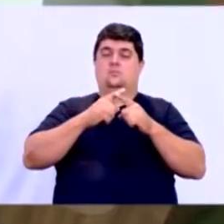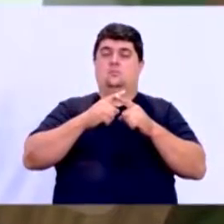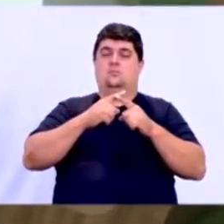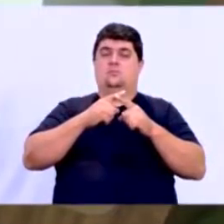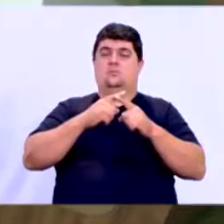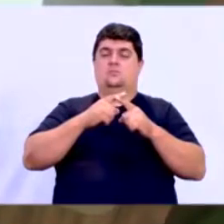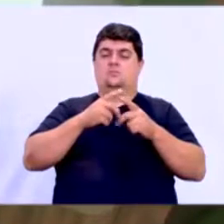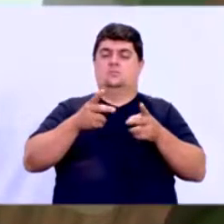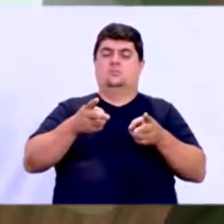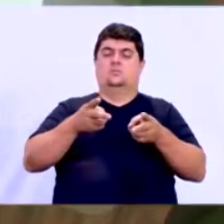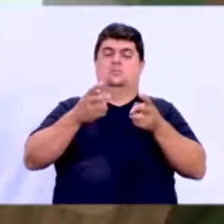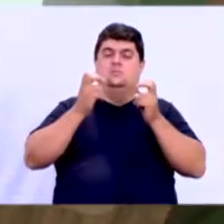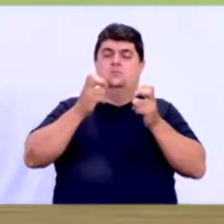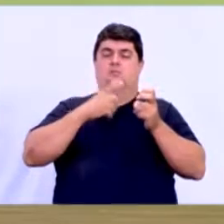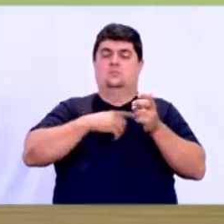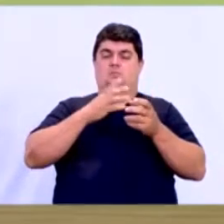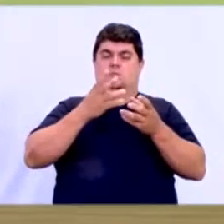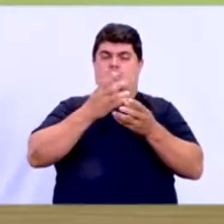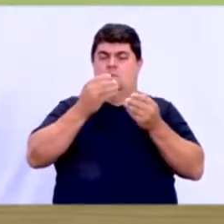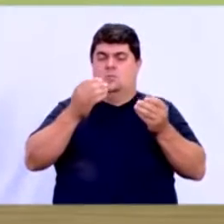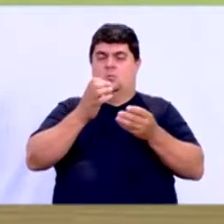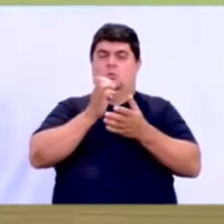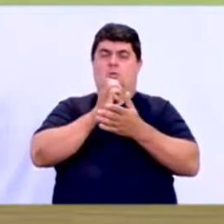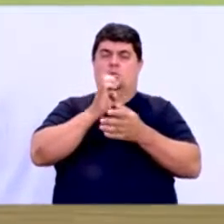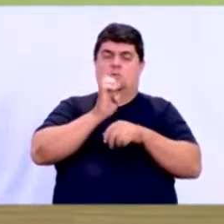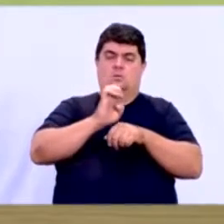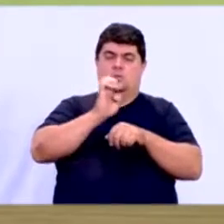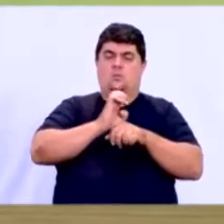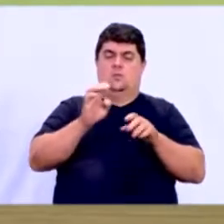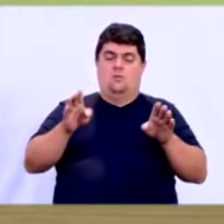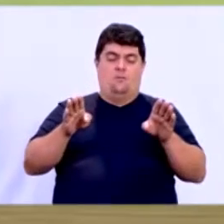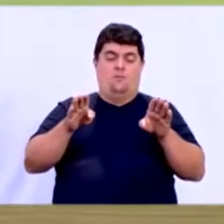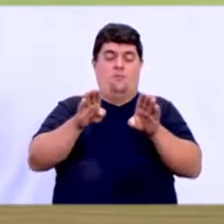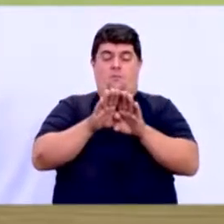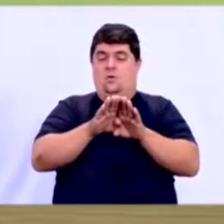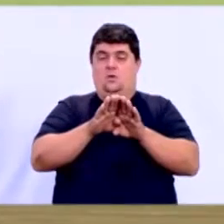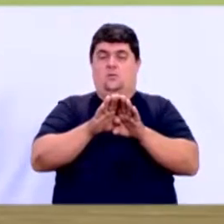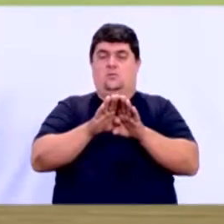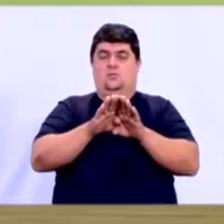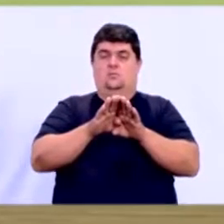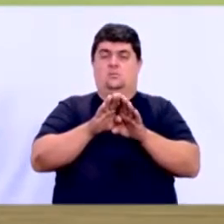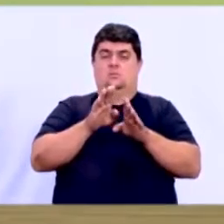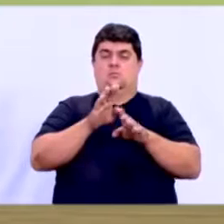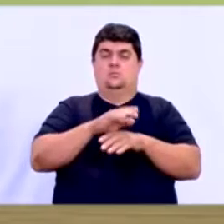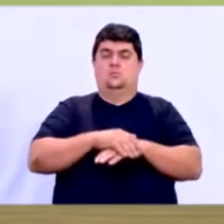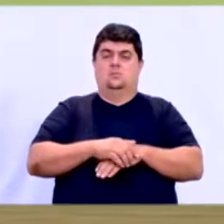gente percebe que muitas empresas elas abrem e quebram ou fecham